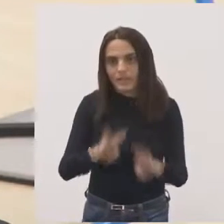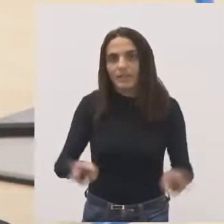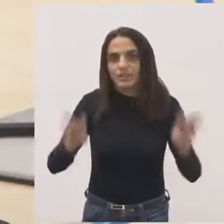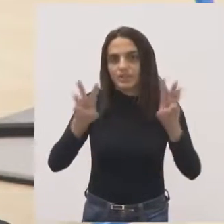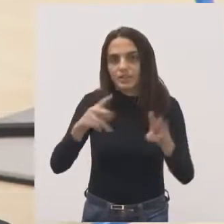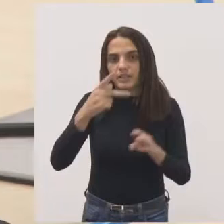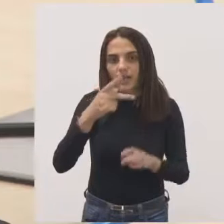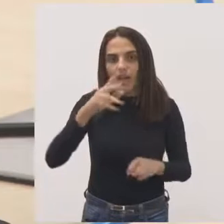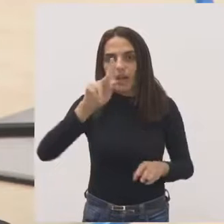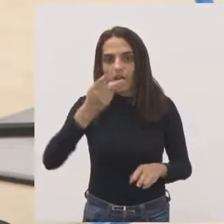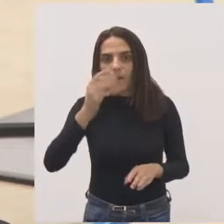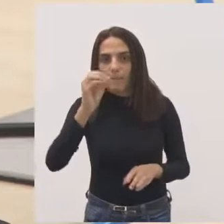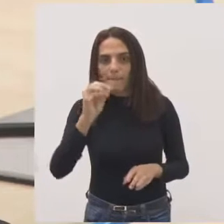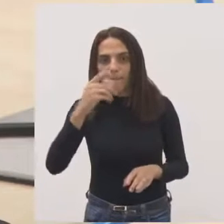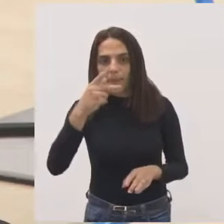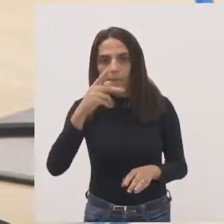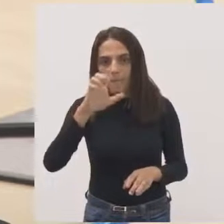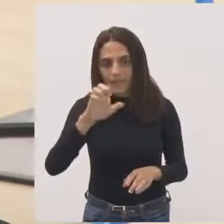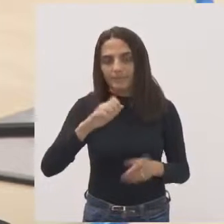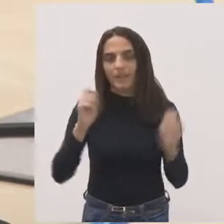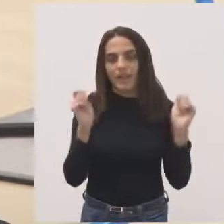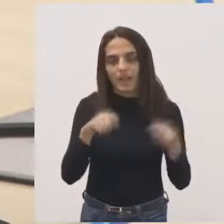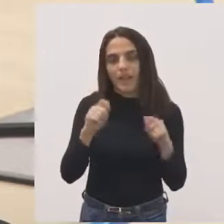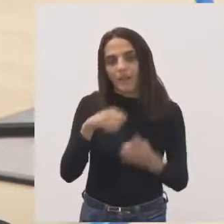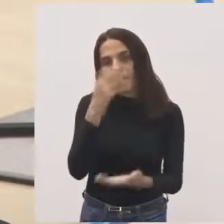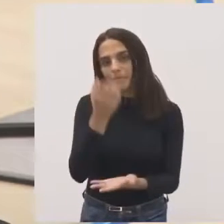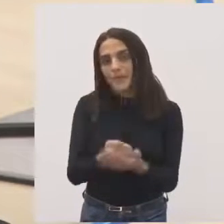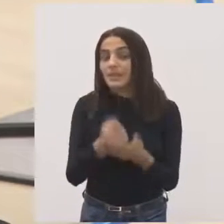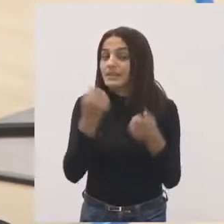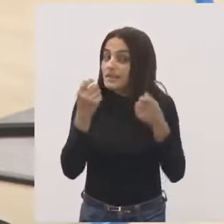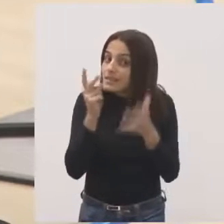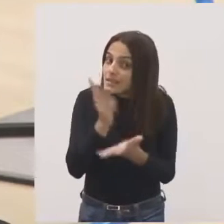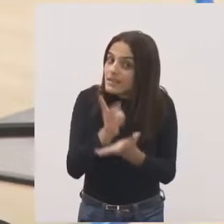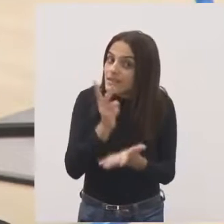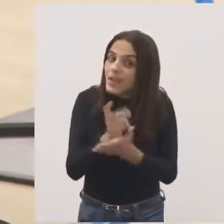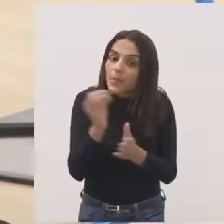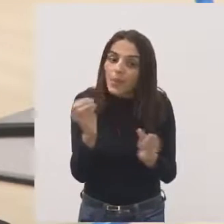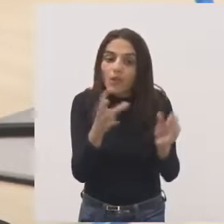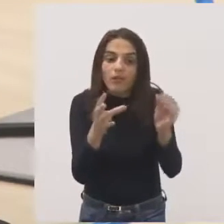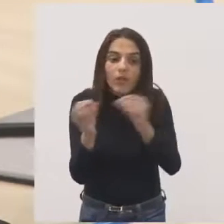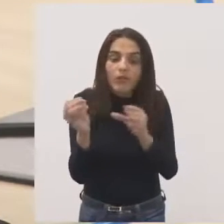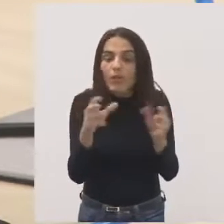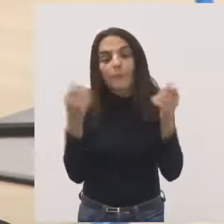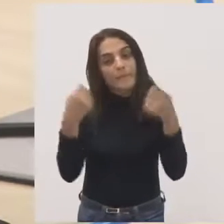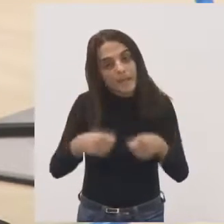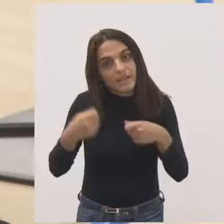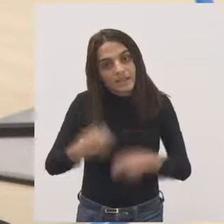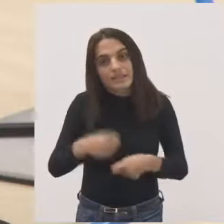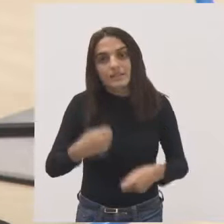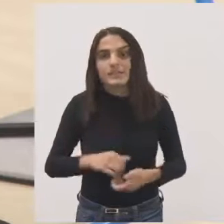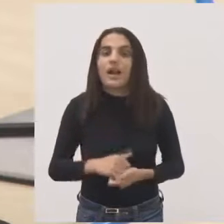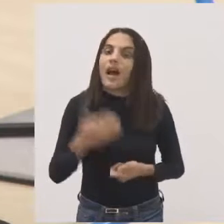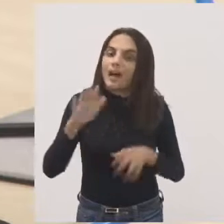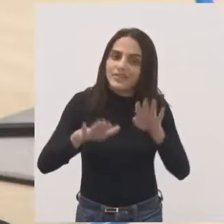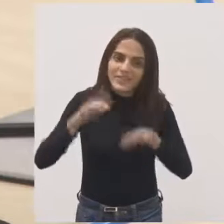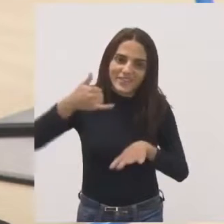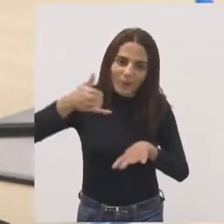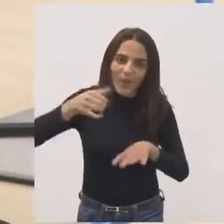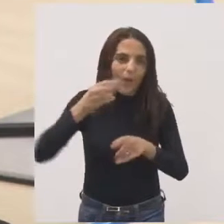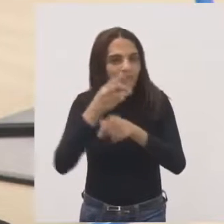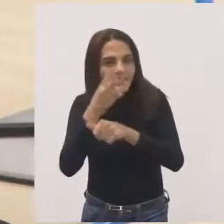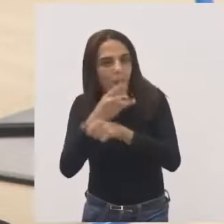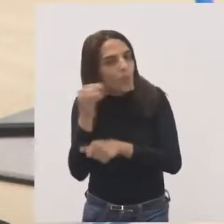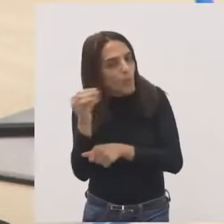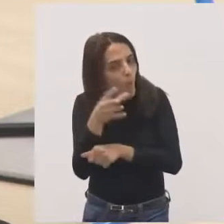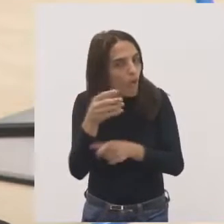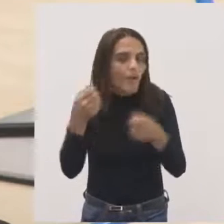do iOS e baixar. Sim, sim. E sempre atualizar. Igual a gente faz com o celular, né? Às vezes, quase sempre tem uma atualização do WhatsApp, enfim,